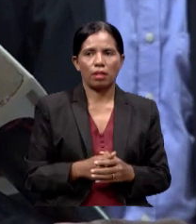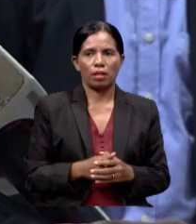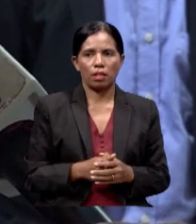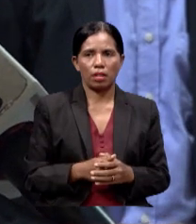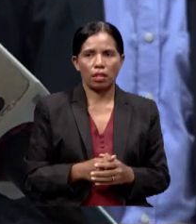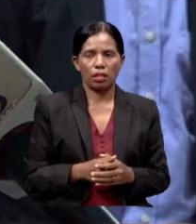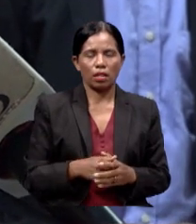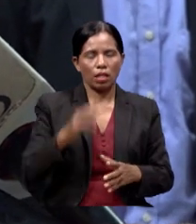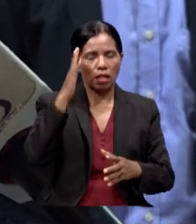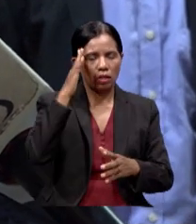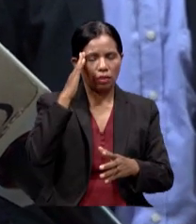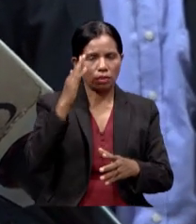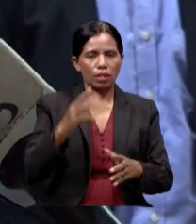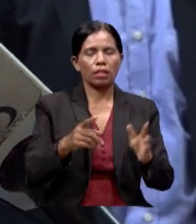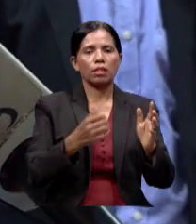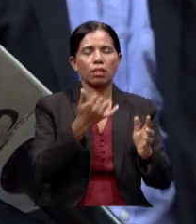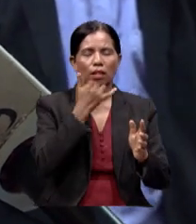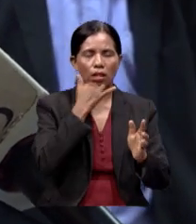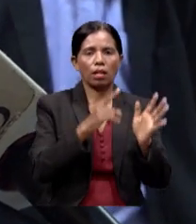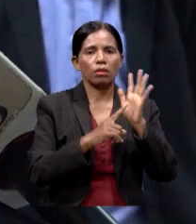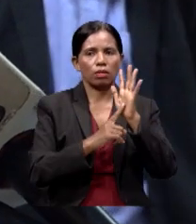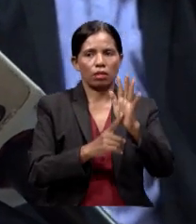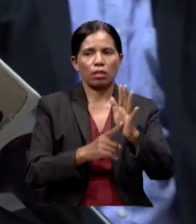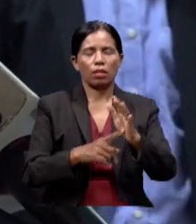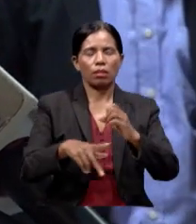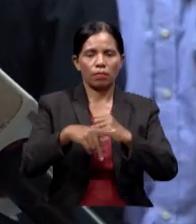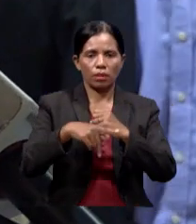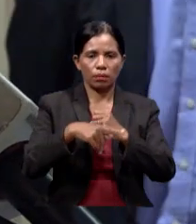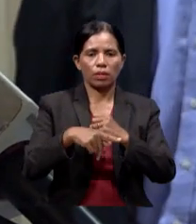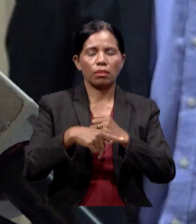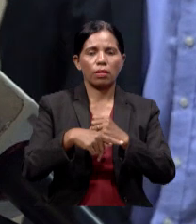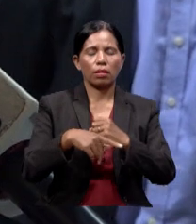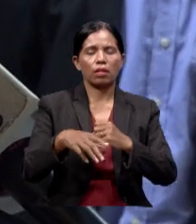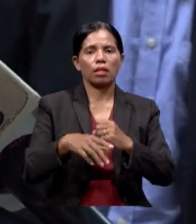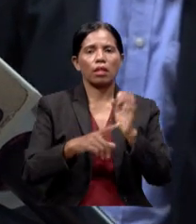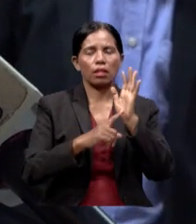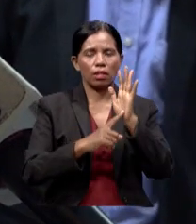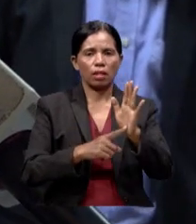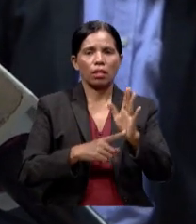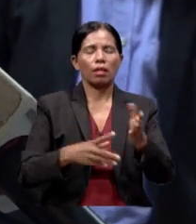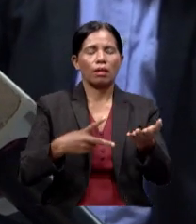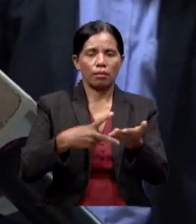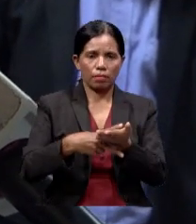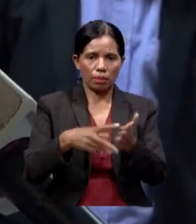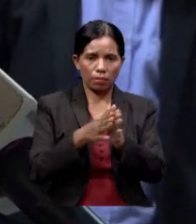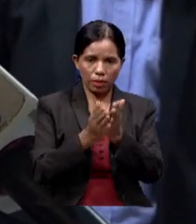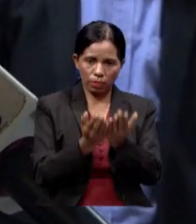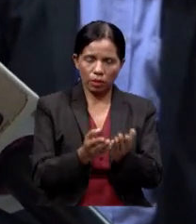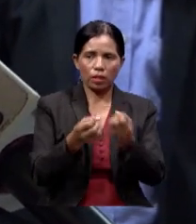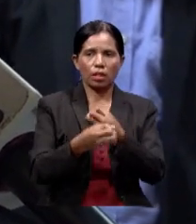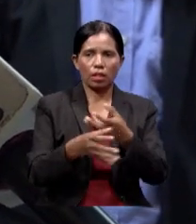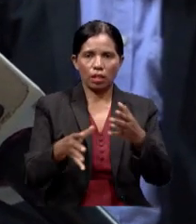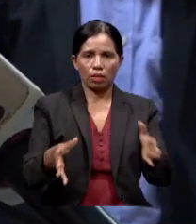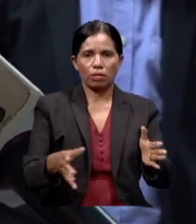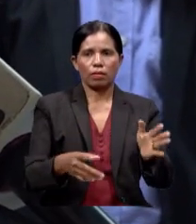intende sala i publica dia kata paspor telakon ida nema hamos duvida hus publica sala nema hamos